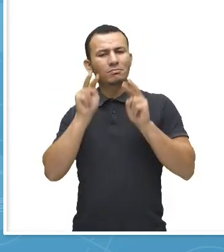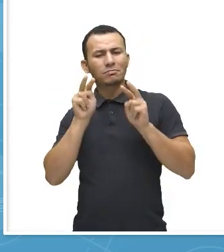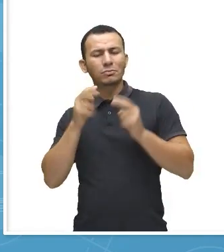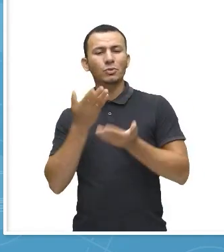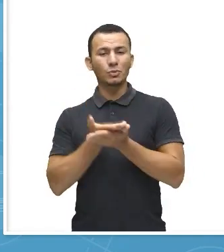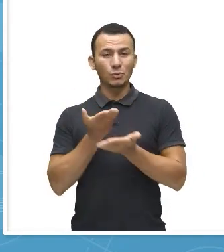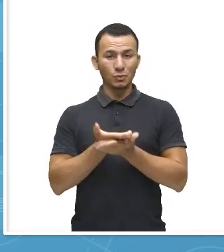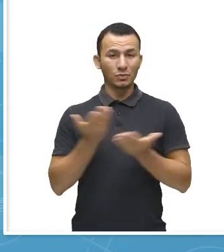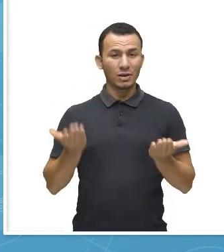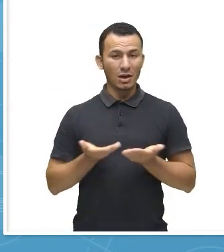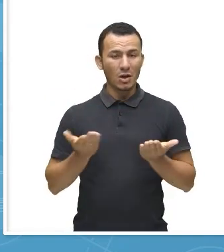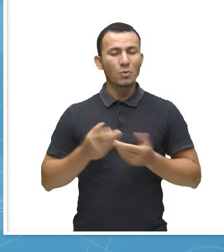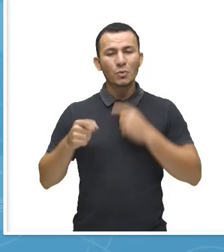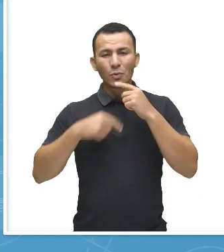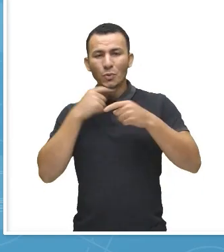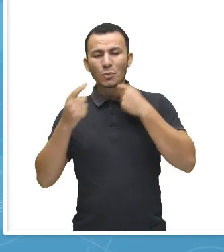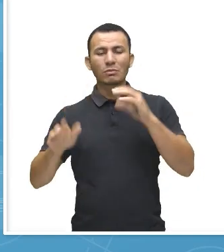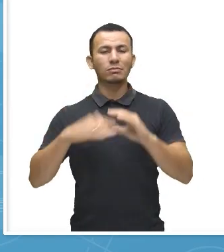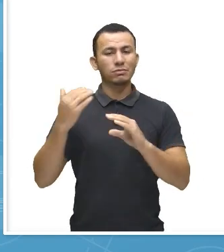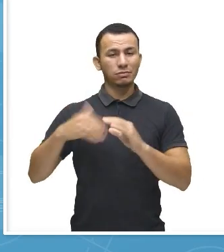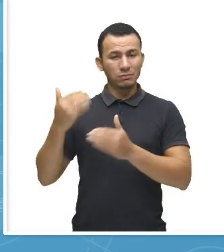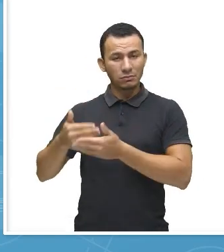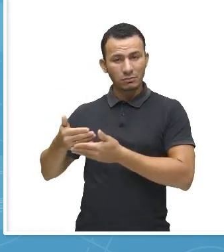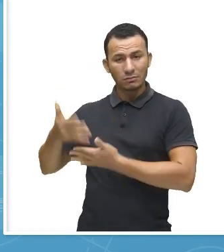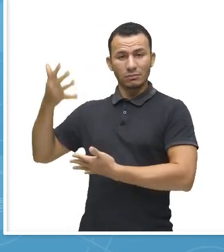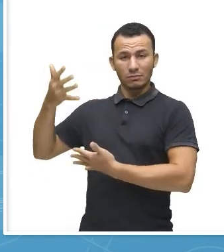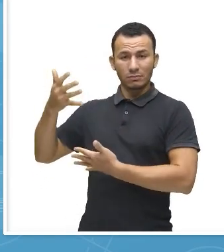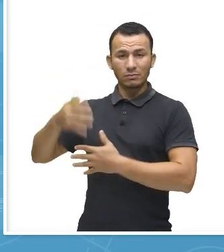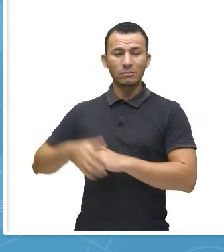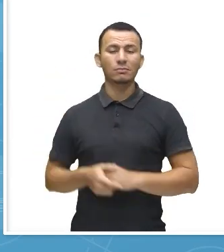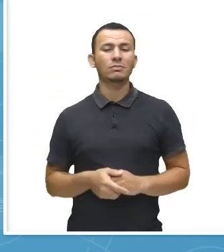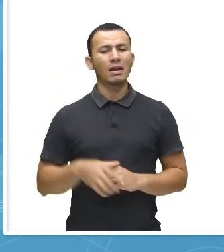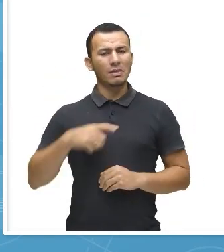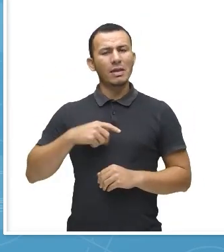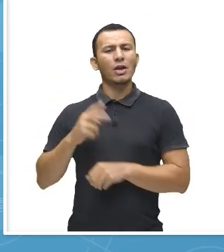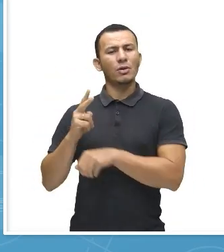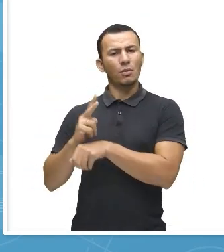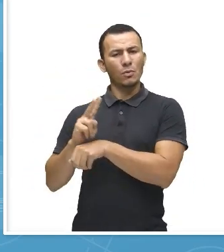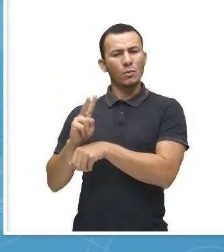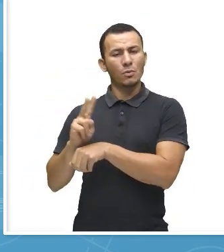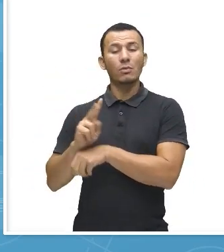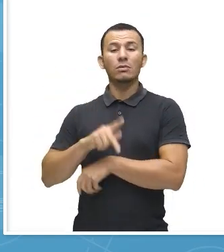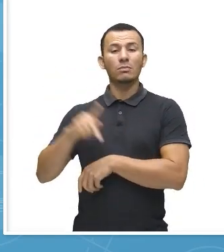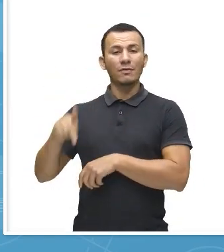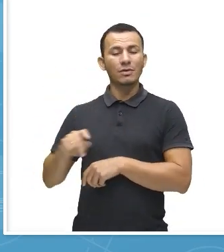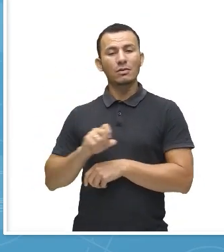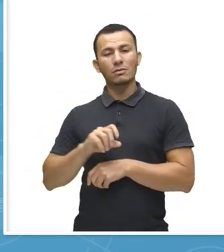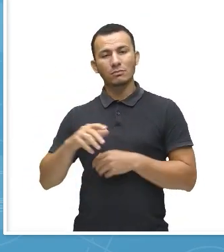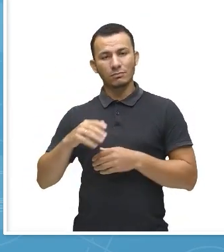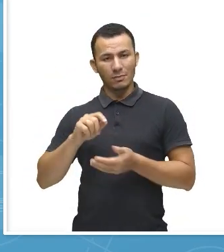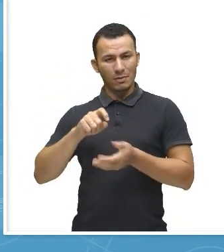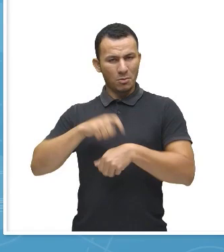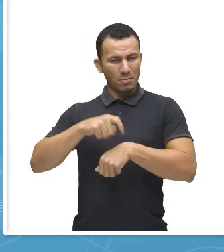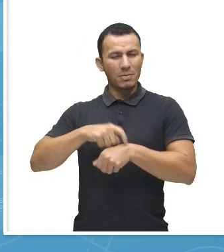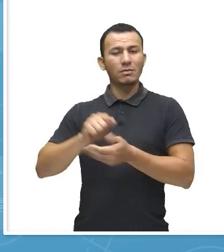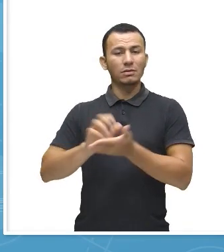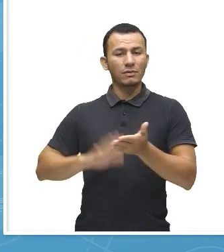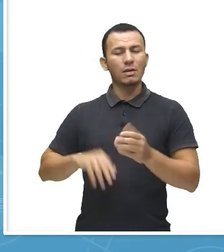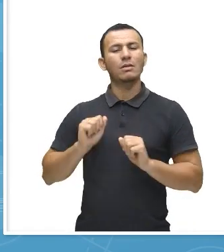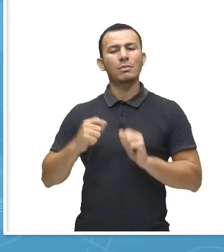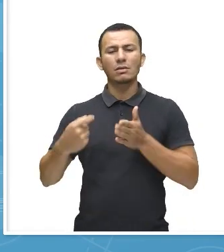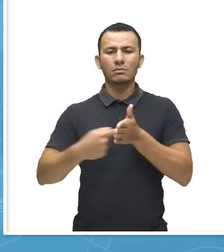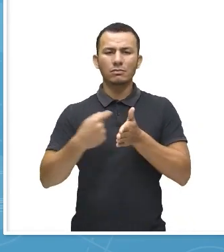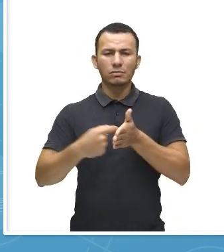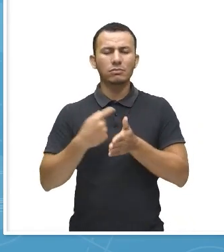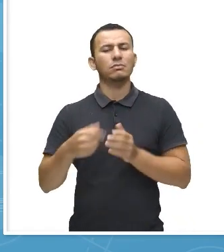hoje, mandem suas dúvidas lá no chat, né? Os professores estão acompanhando vocês. Na hora das nossas atividades, mandem também lá as suas questões,